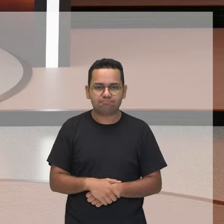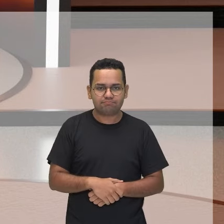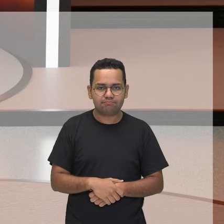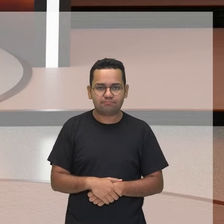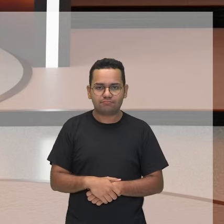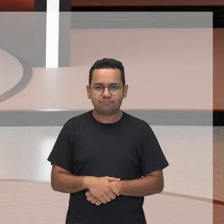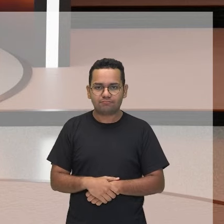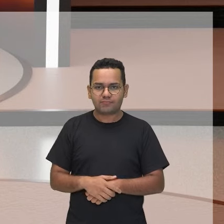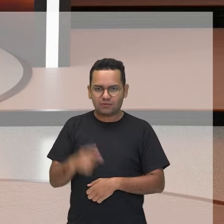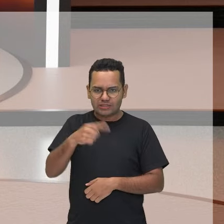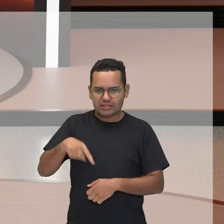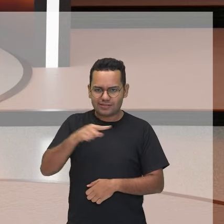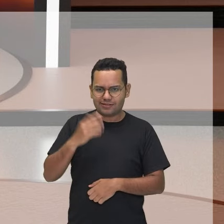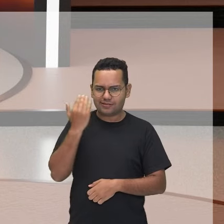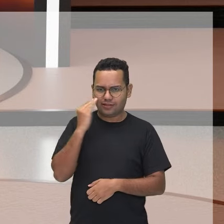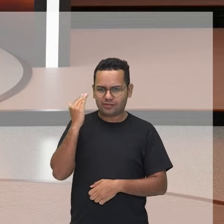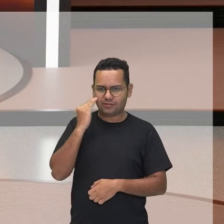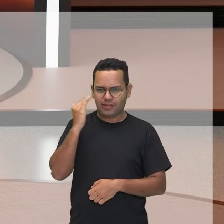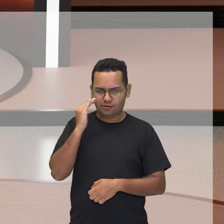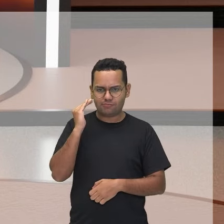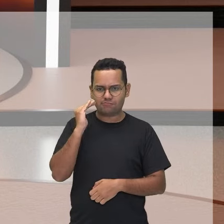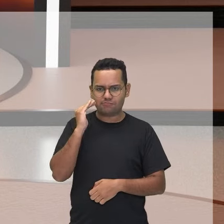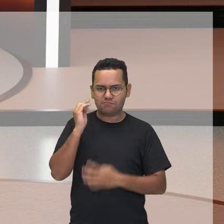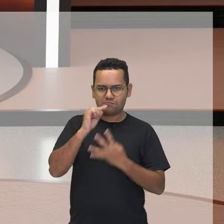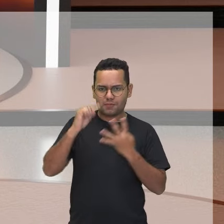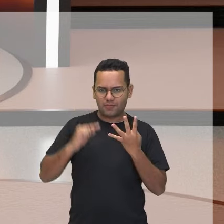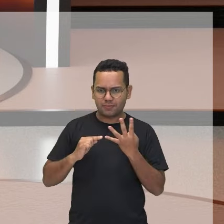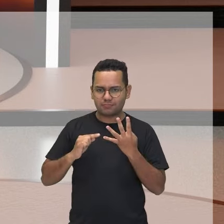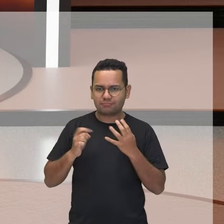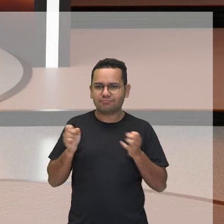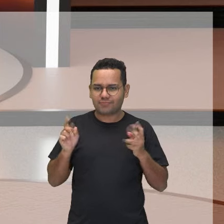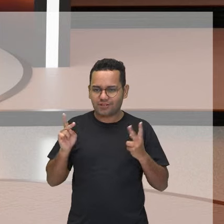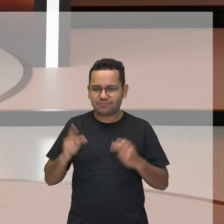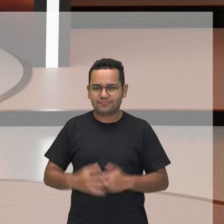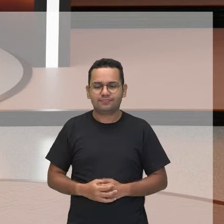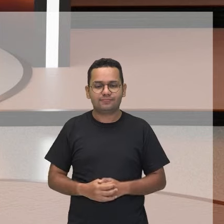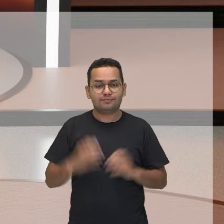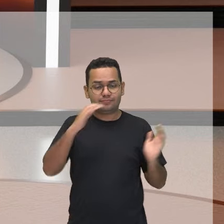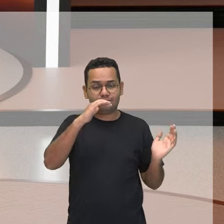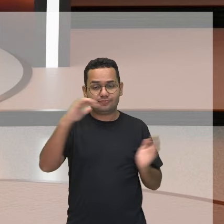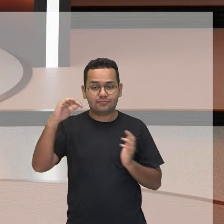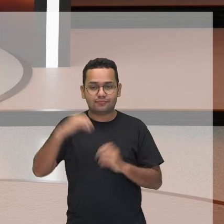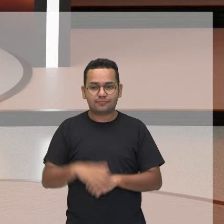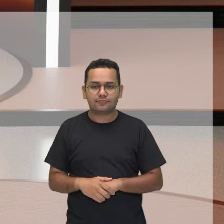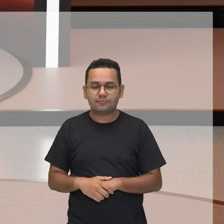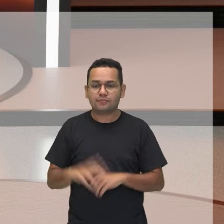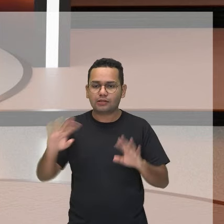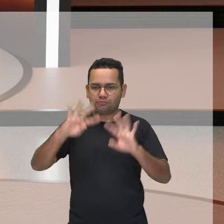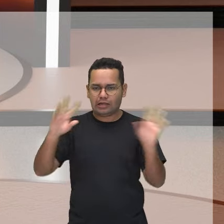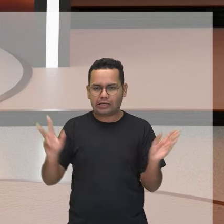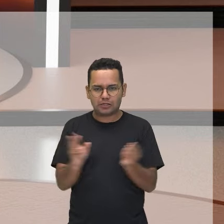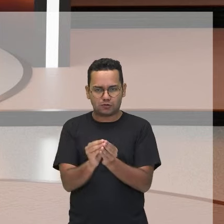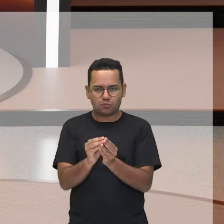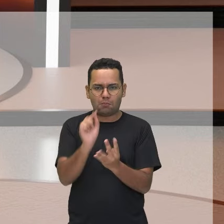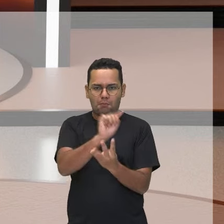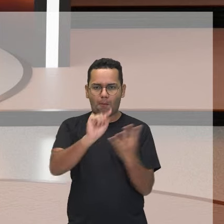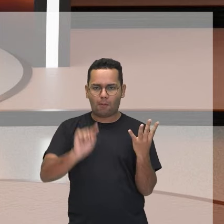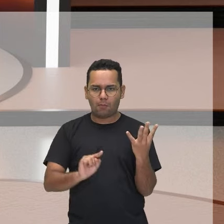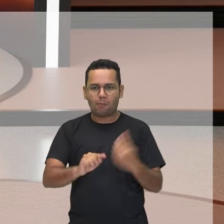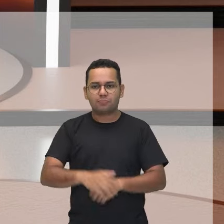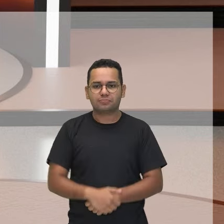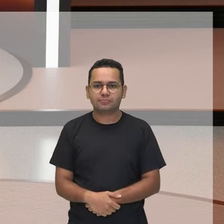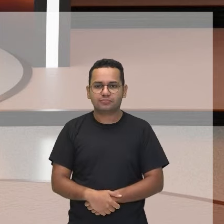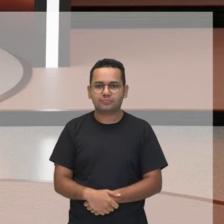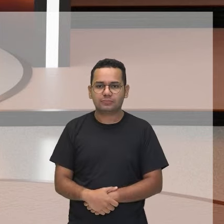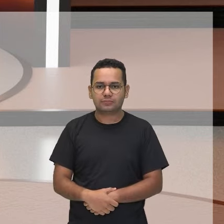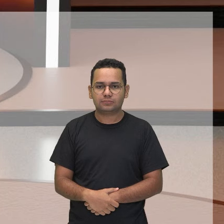Conseguiram acompanhar os tipos de conhecimento aí? Então, como conclusão, eu digo aqui para vocês que todos esses tipos